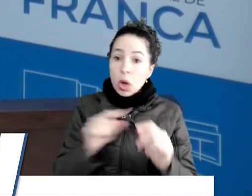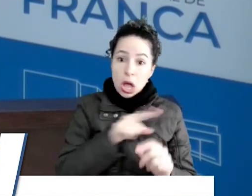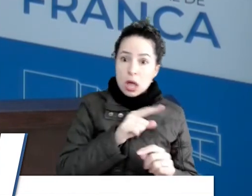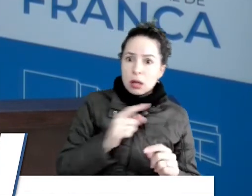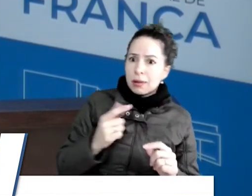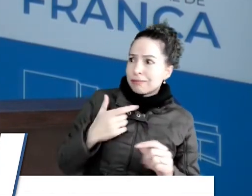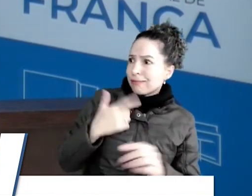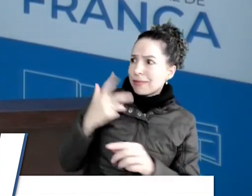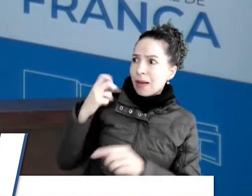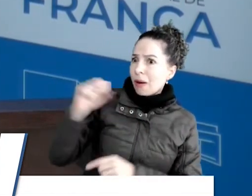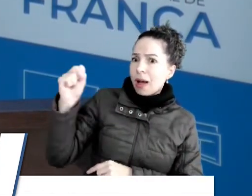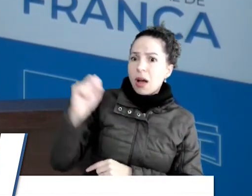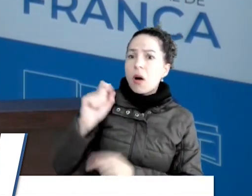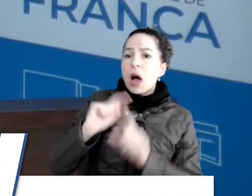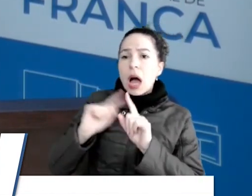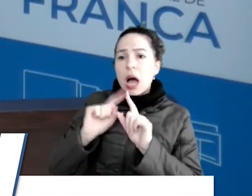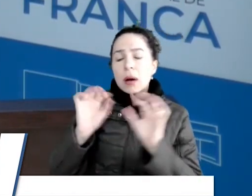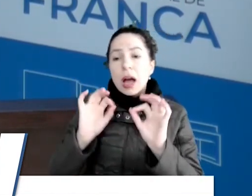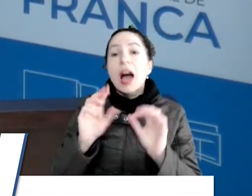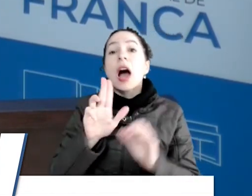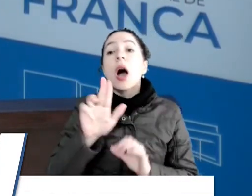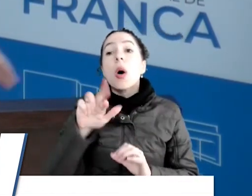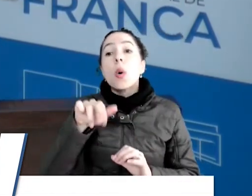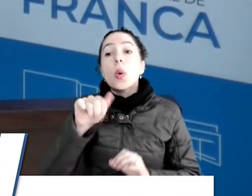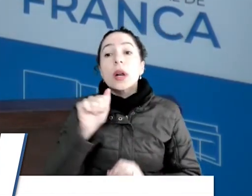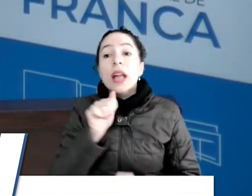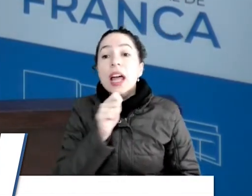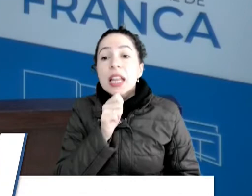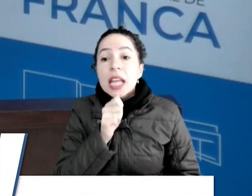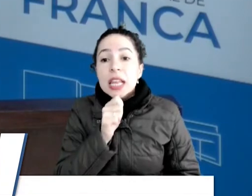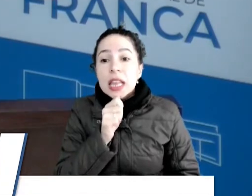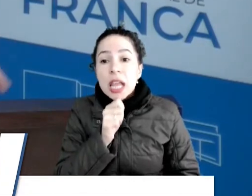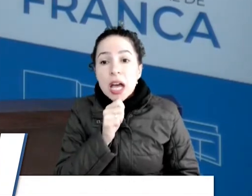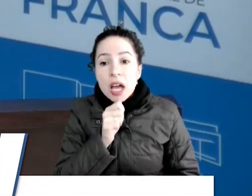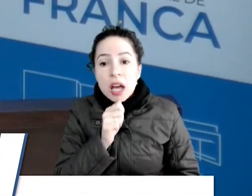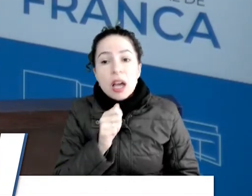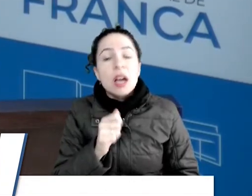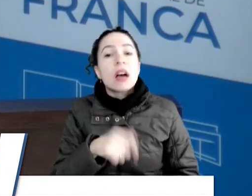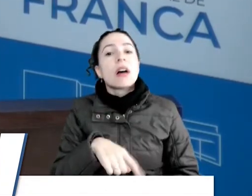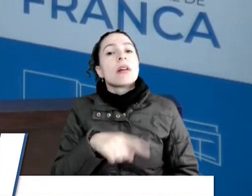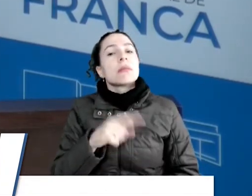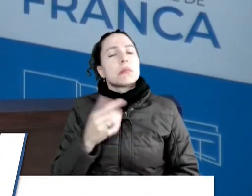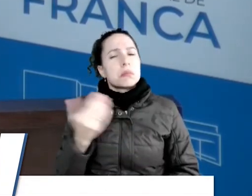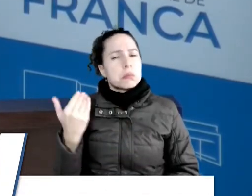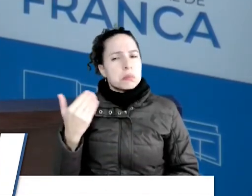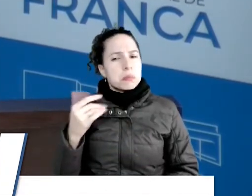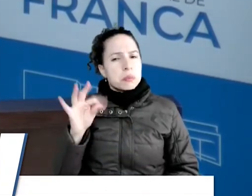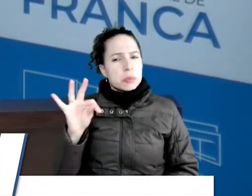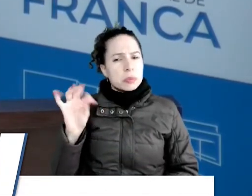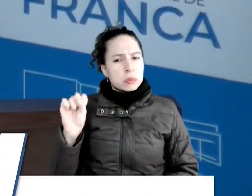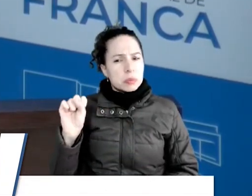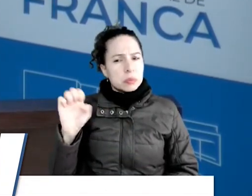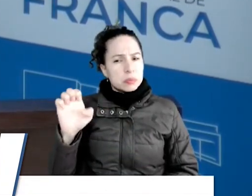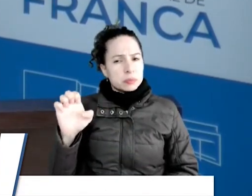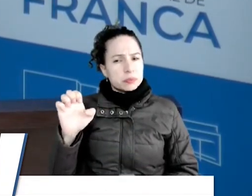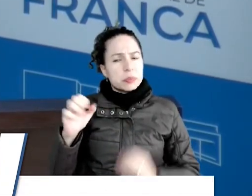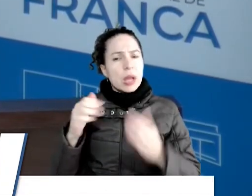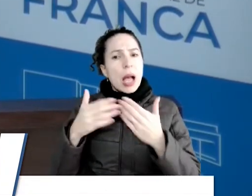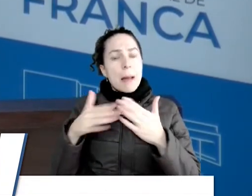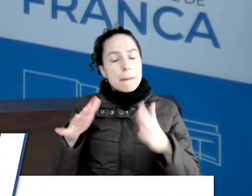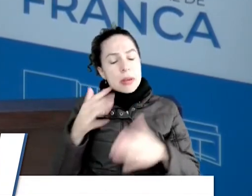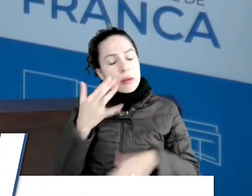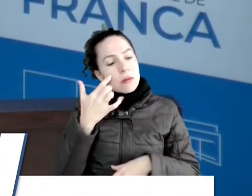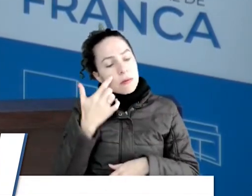apurações. As urnas são testadas. Recentemente, o TSE abriu a